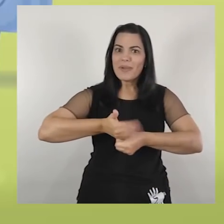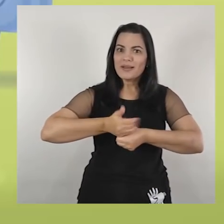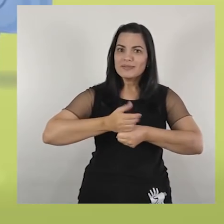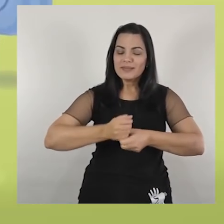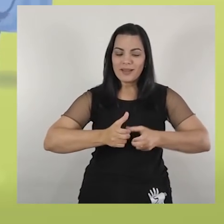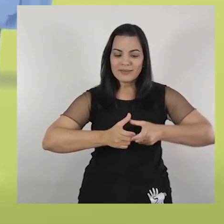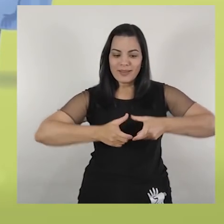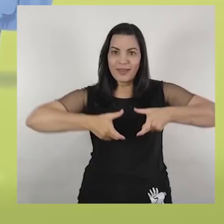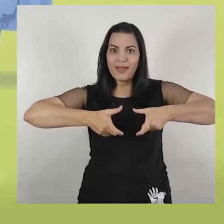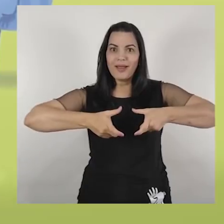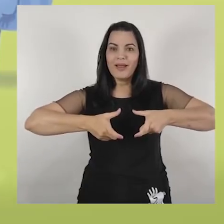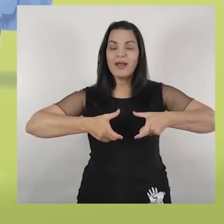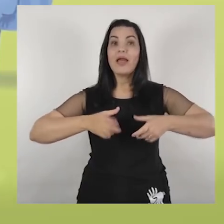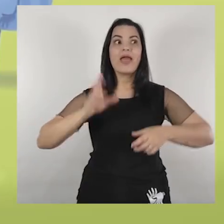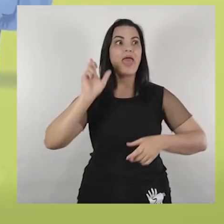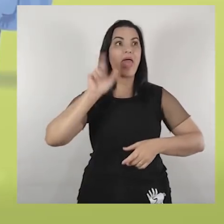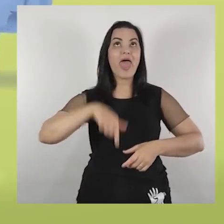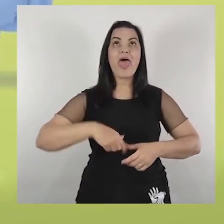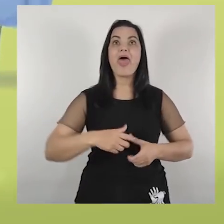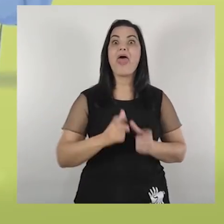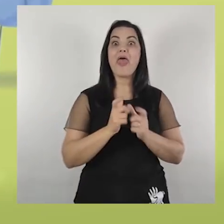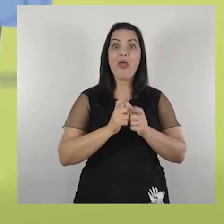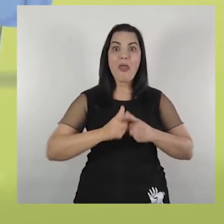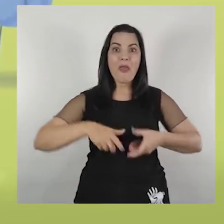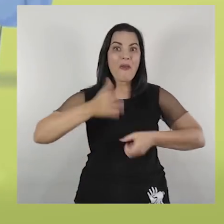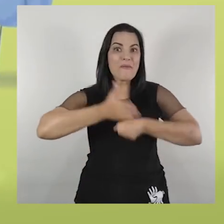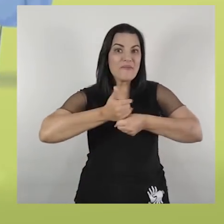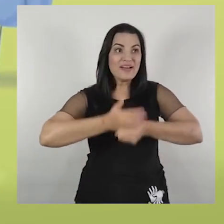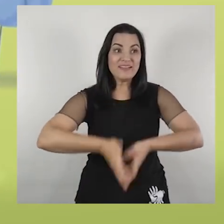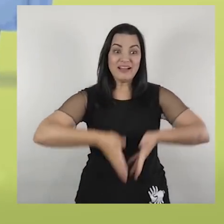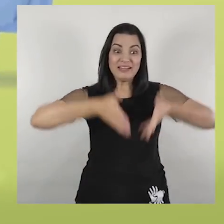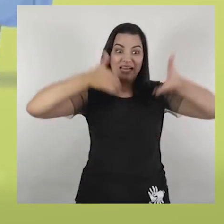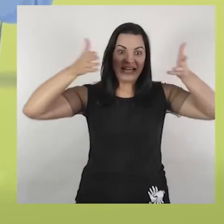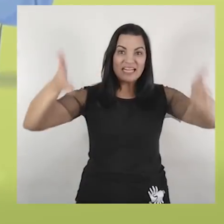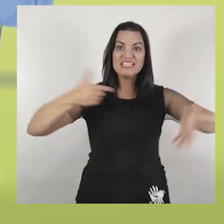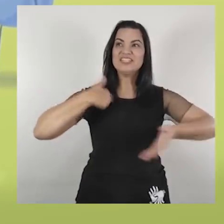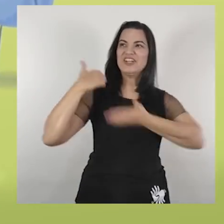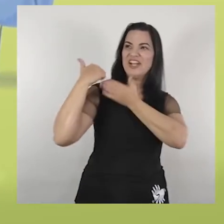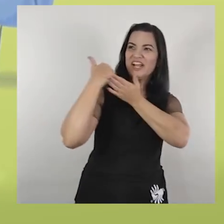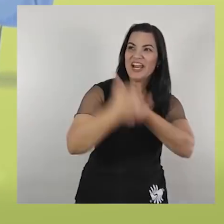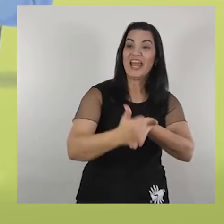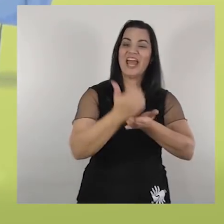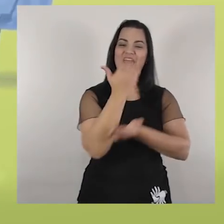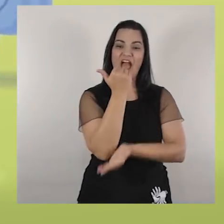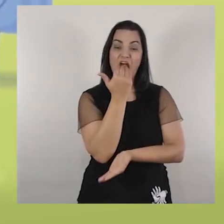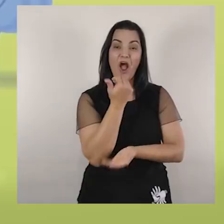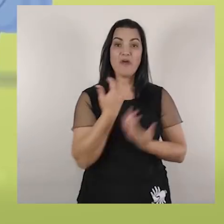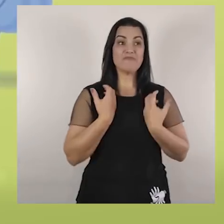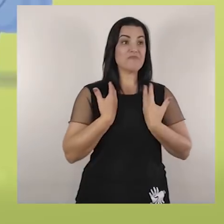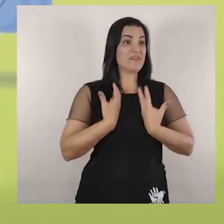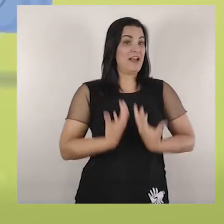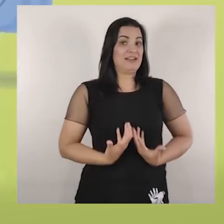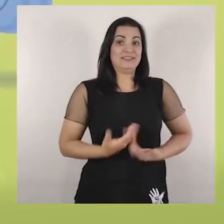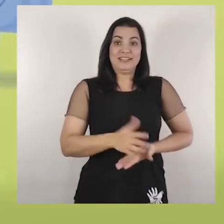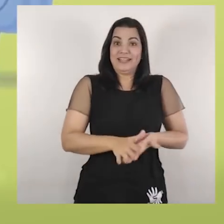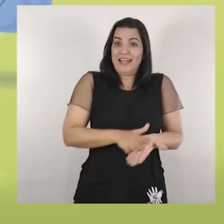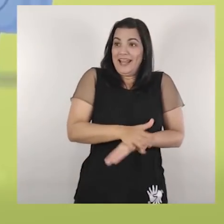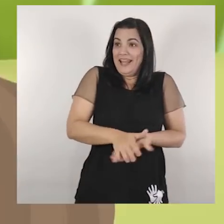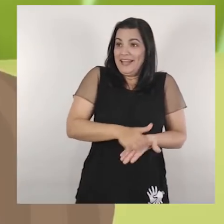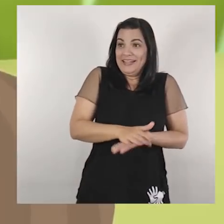batata? Essa é a maior batata chips que eu já carreguei e comi. E nem me